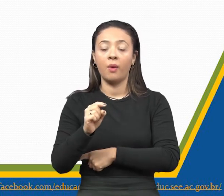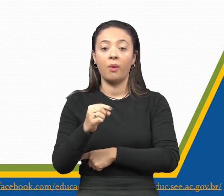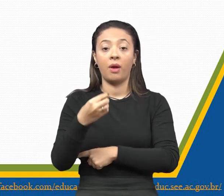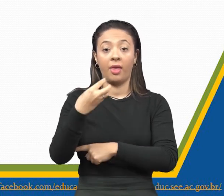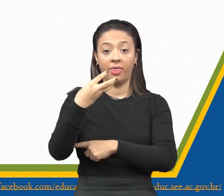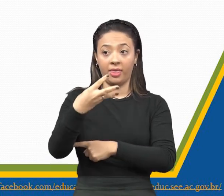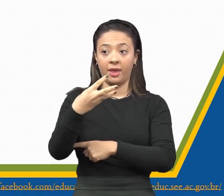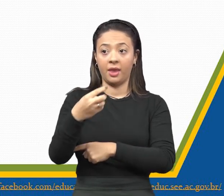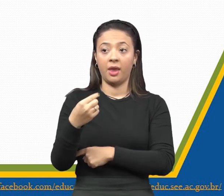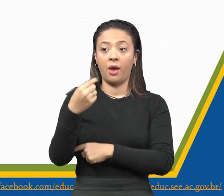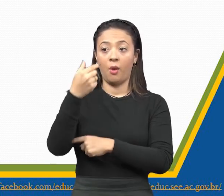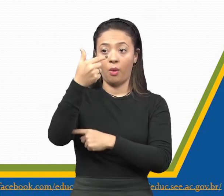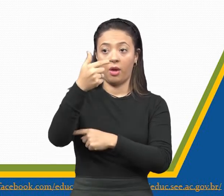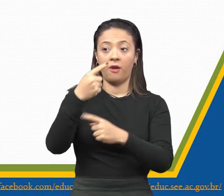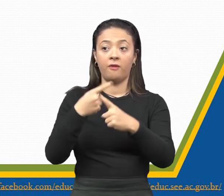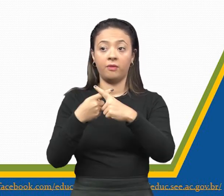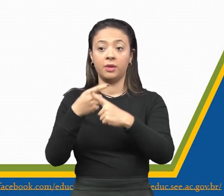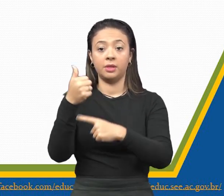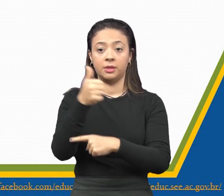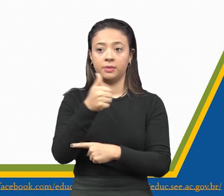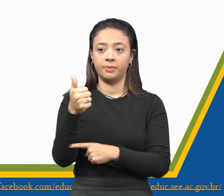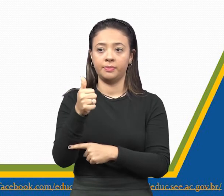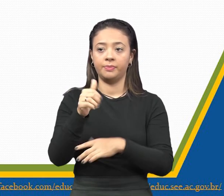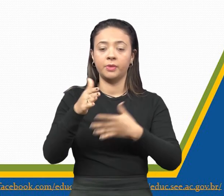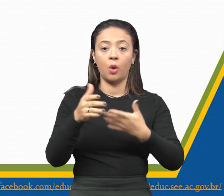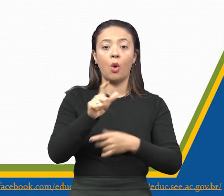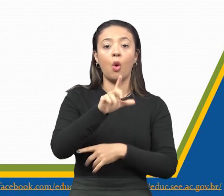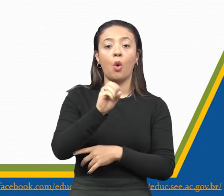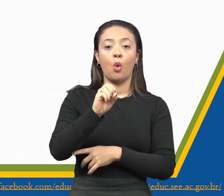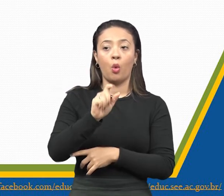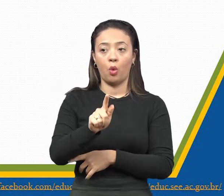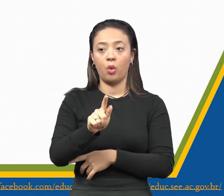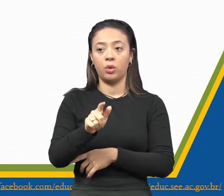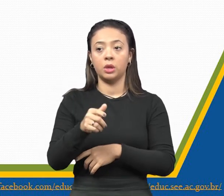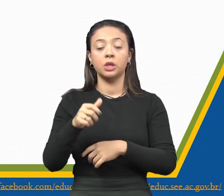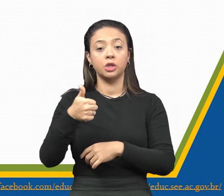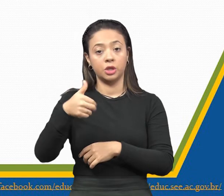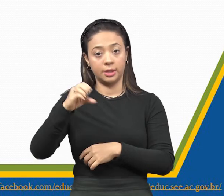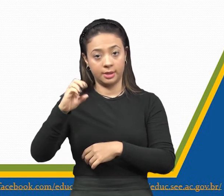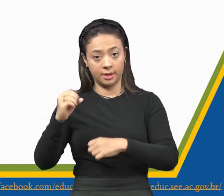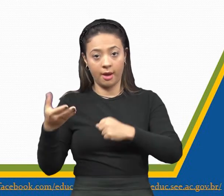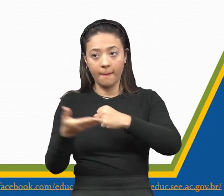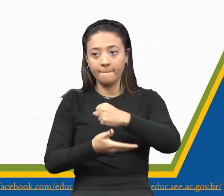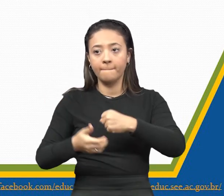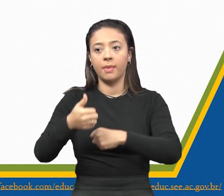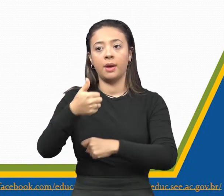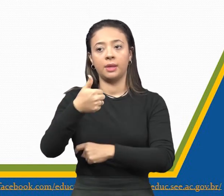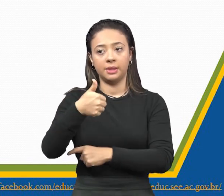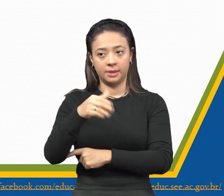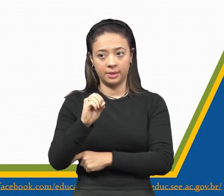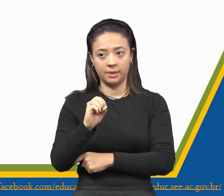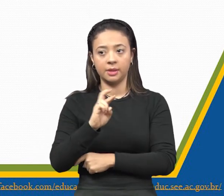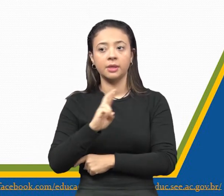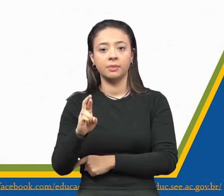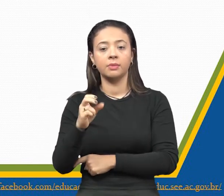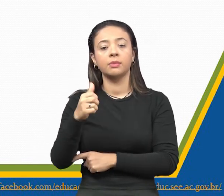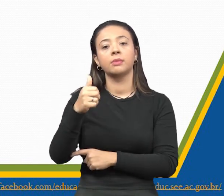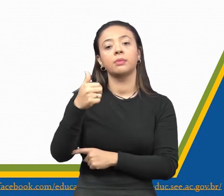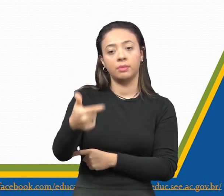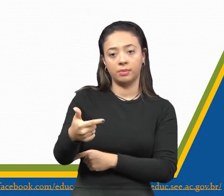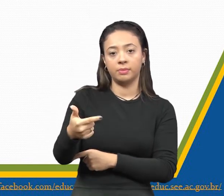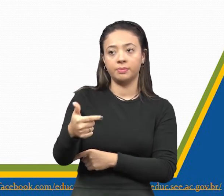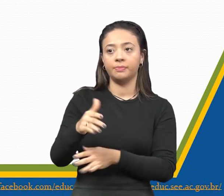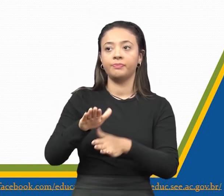E o log de 100, que já sabemos que é igual a 2. Tirando o logaritmo de cada elemento desse, pessoal, nossa continha,